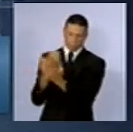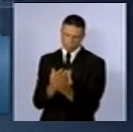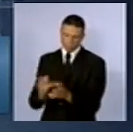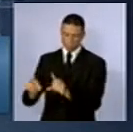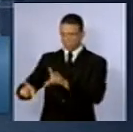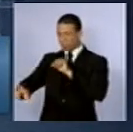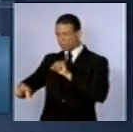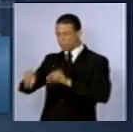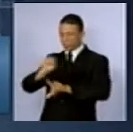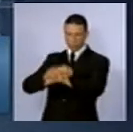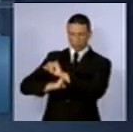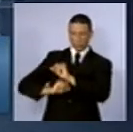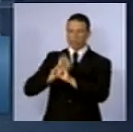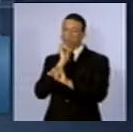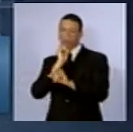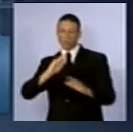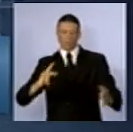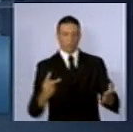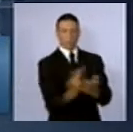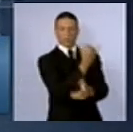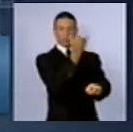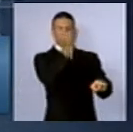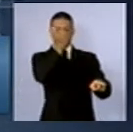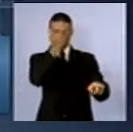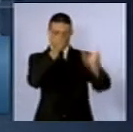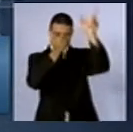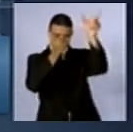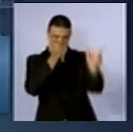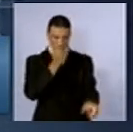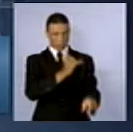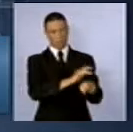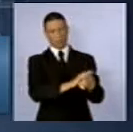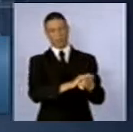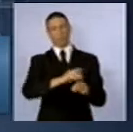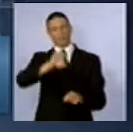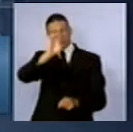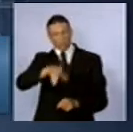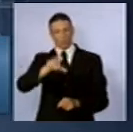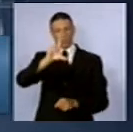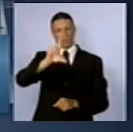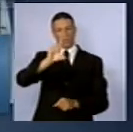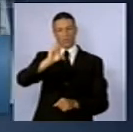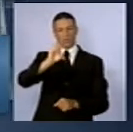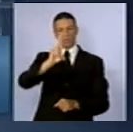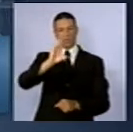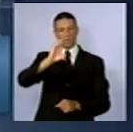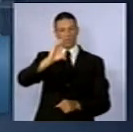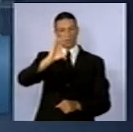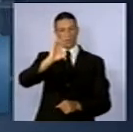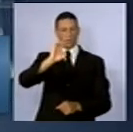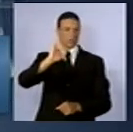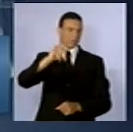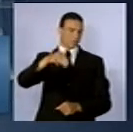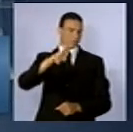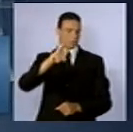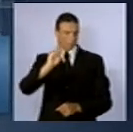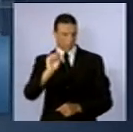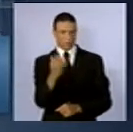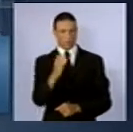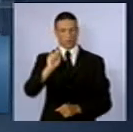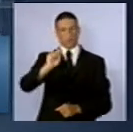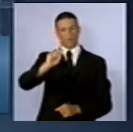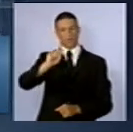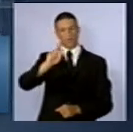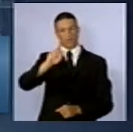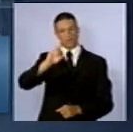selecionamos casos com a doença de interesse no caso aqui leucemia linfocítica aguda então nós selecionamos